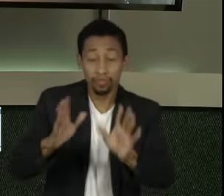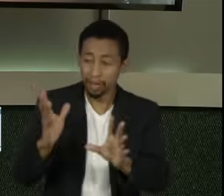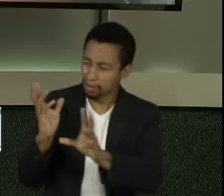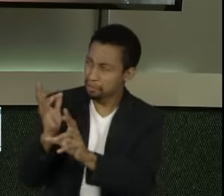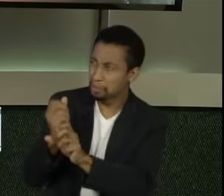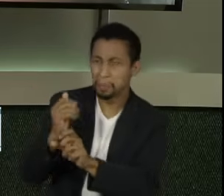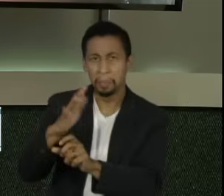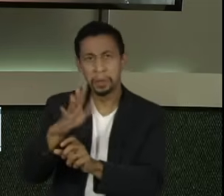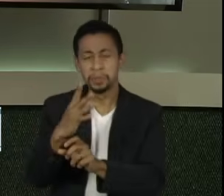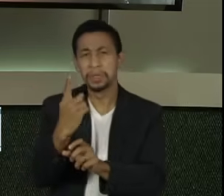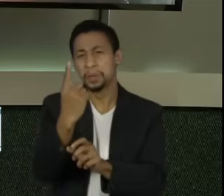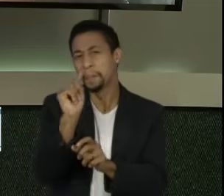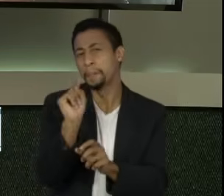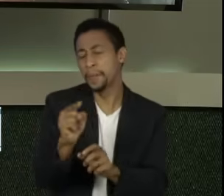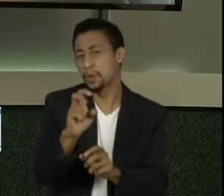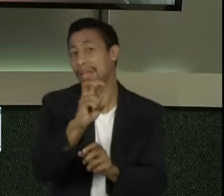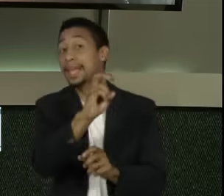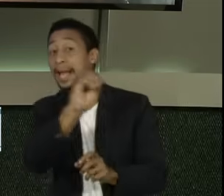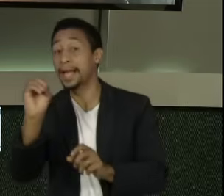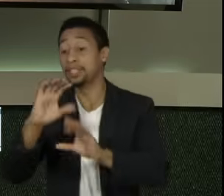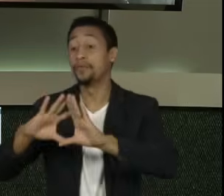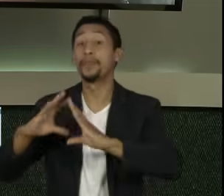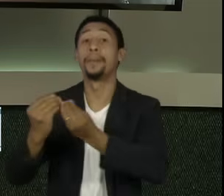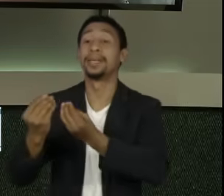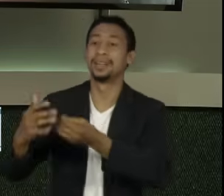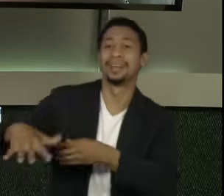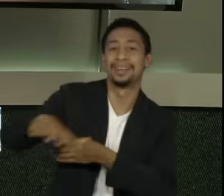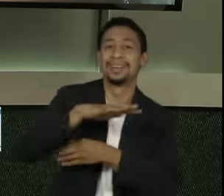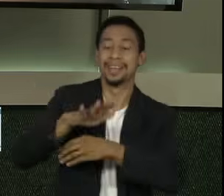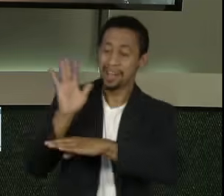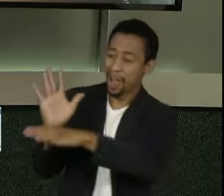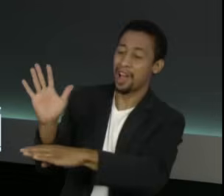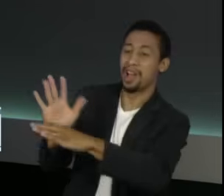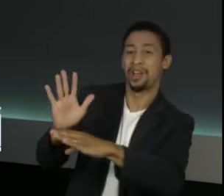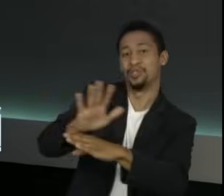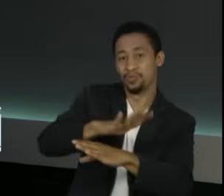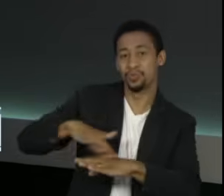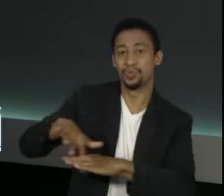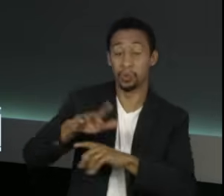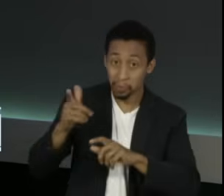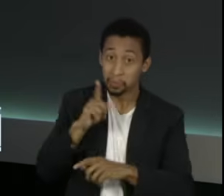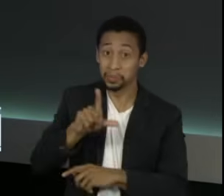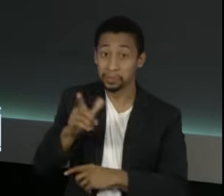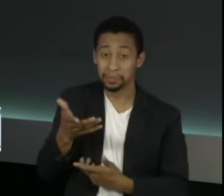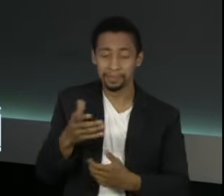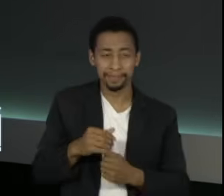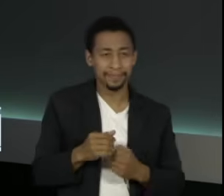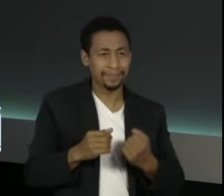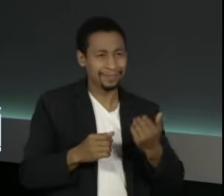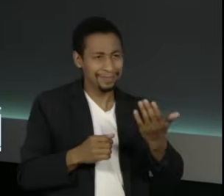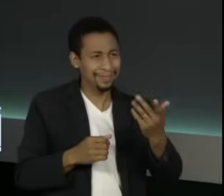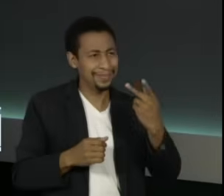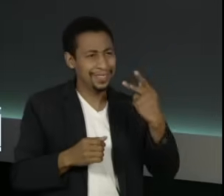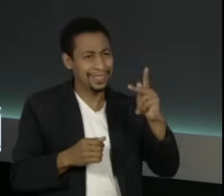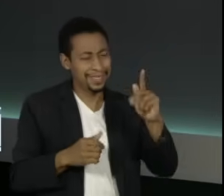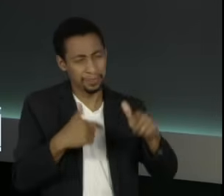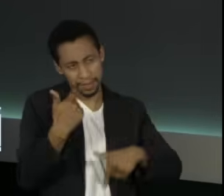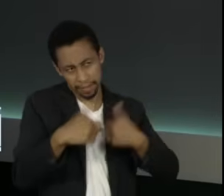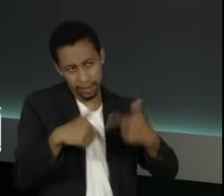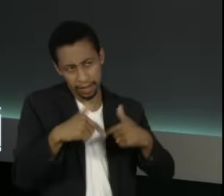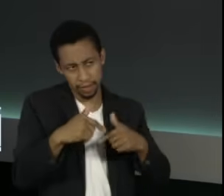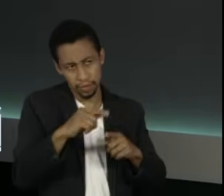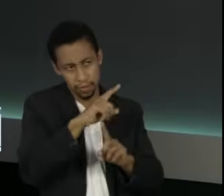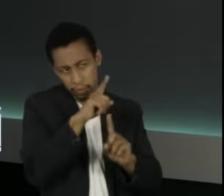mais de 1.500 famílias que a gente já conseguiu ajudar através do projeto. E o seu trabalho hoje, Tom? Qual é o seu objetivo com